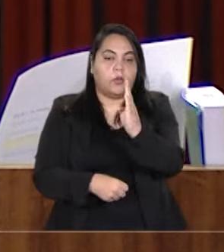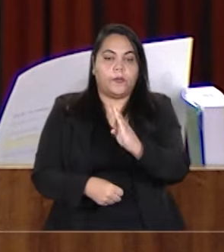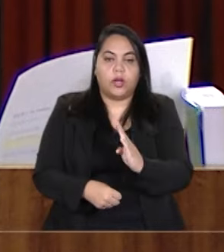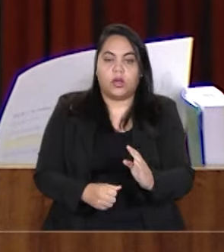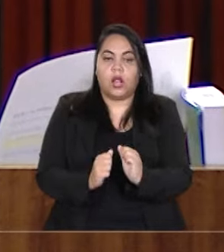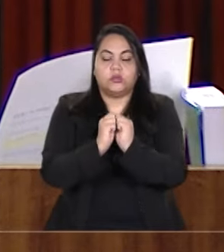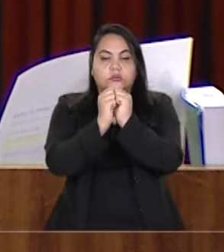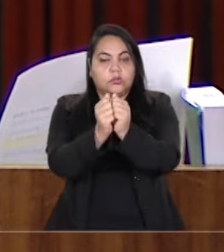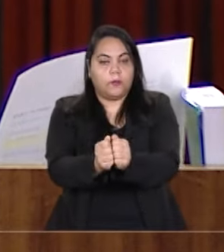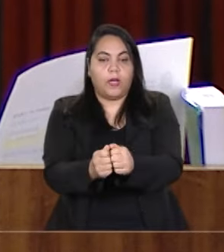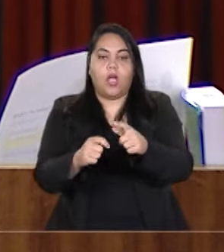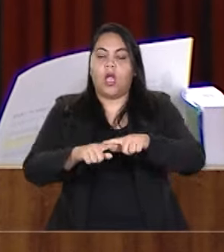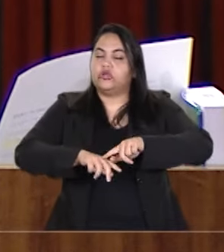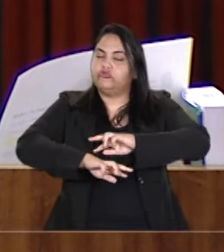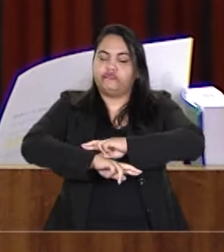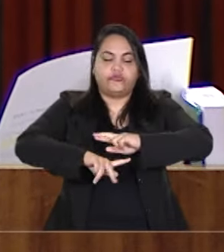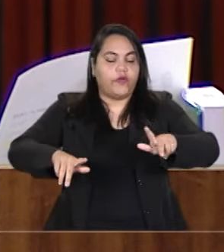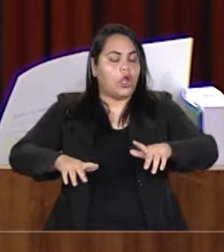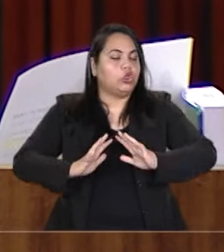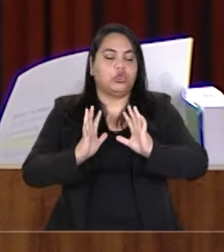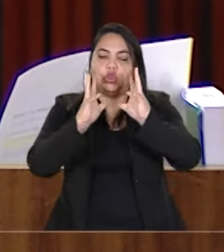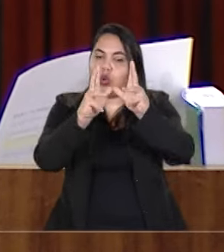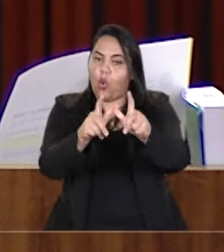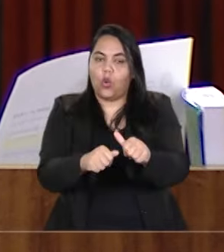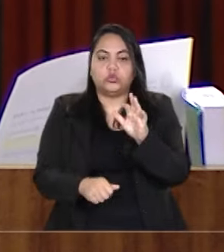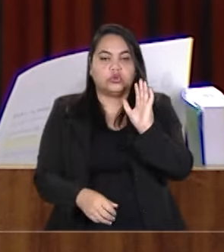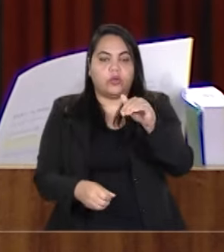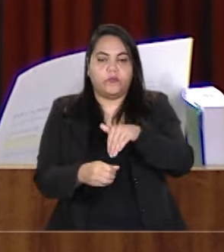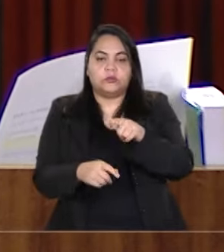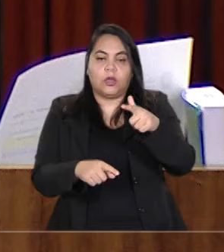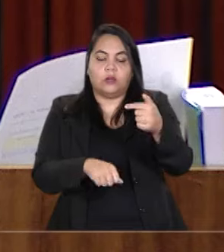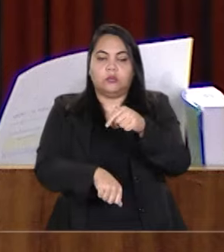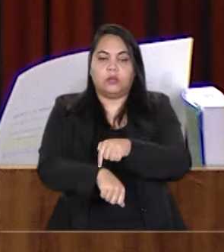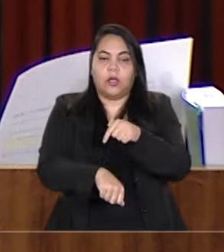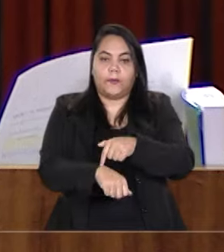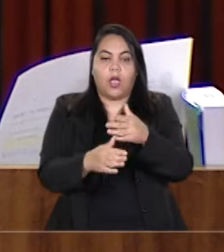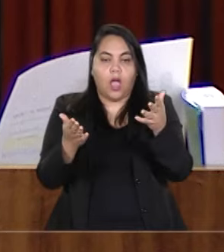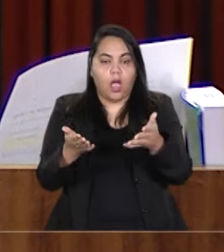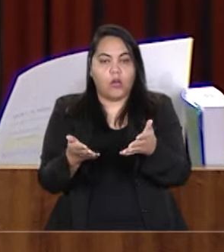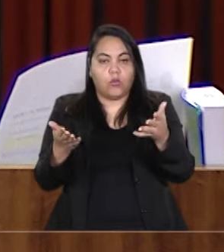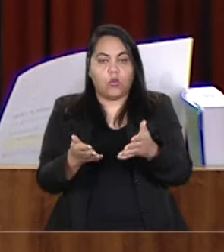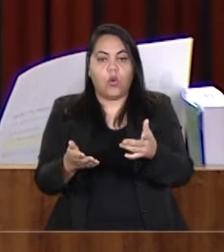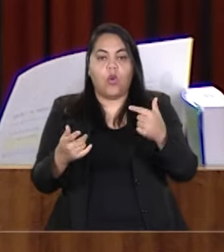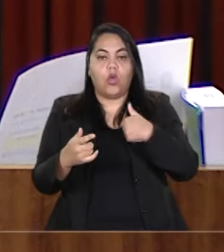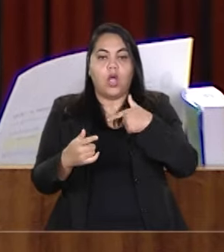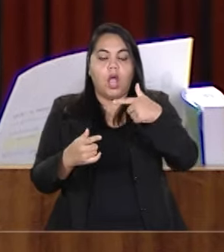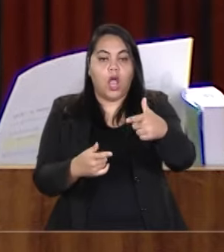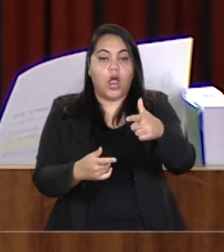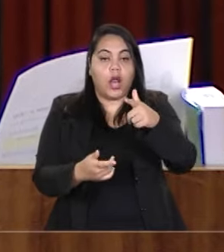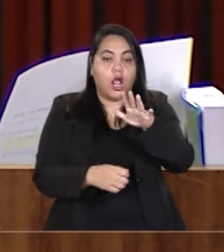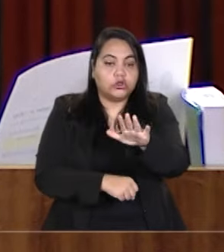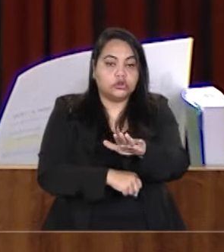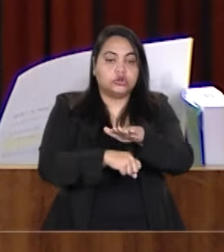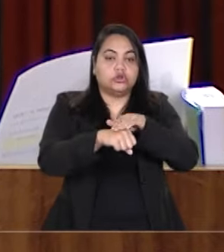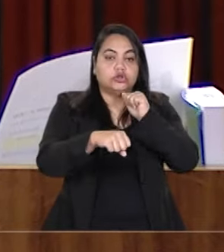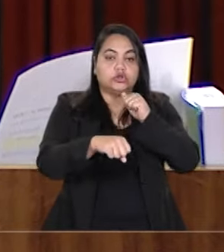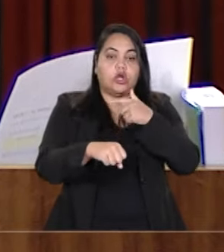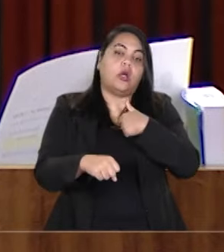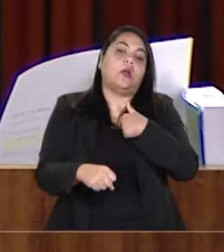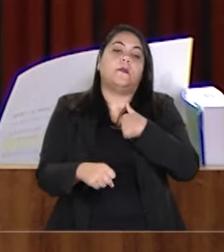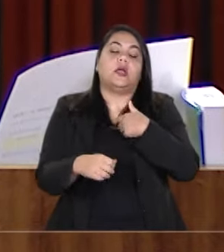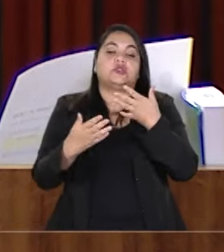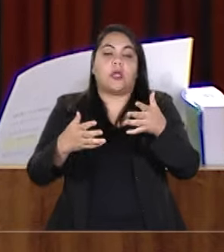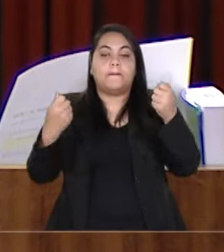brasileiros em diferentes locais, para que a gente tenha, neste período que é agora de ultimação das medidas que